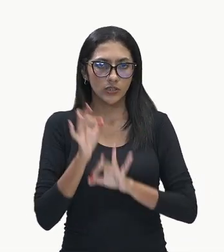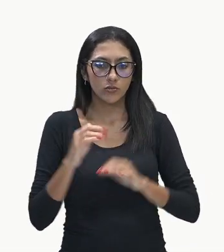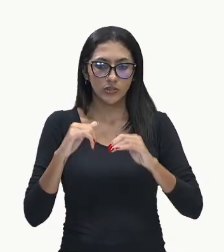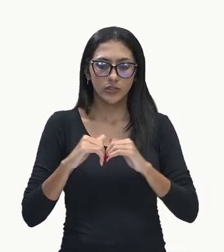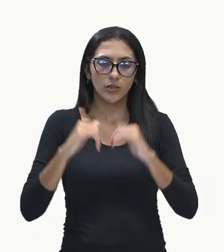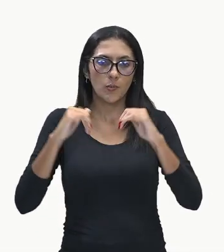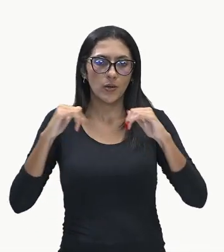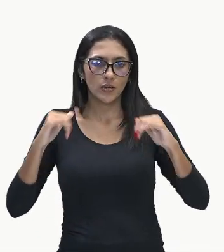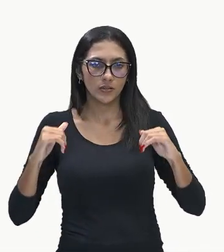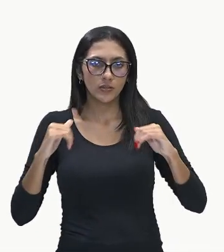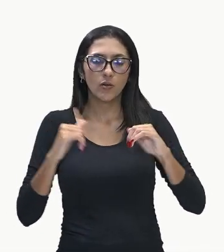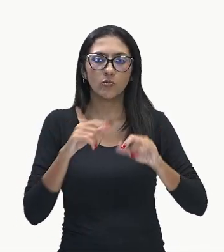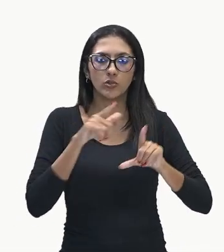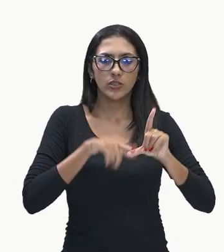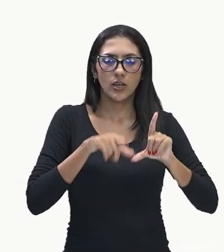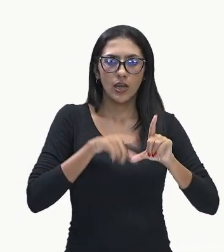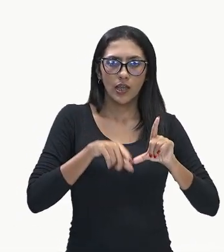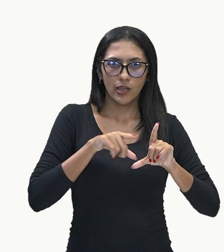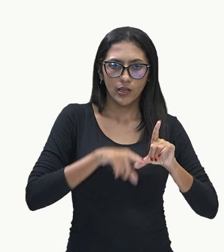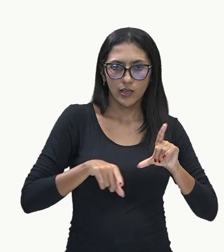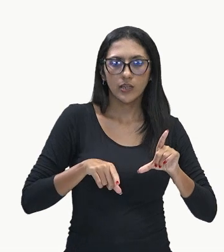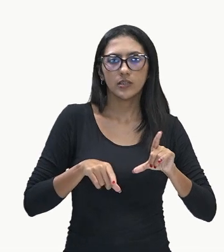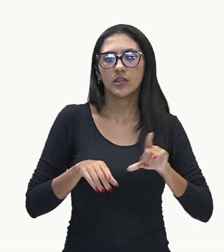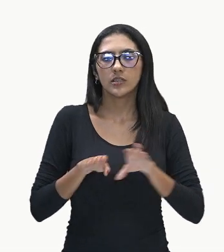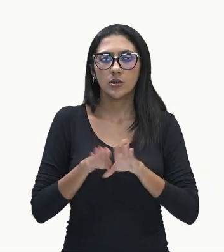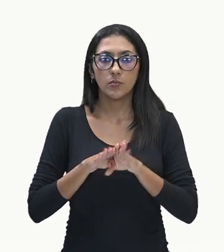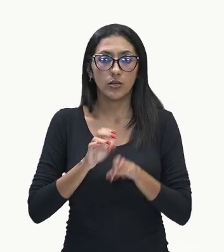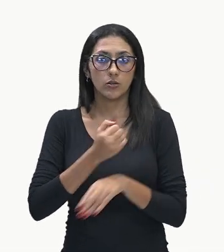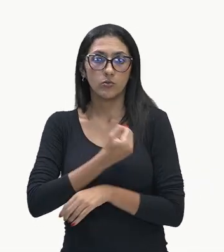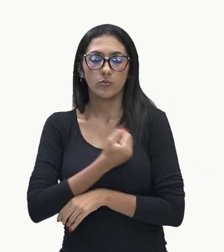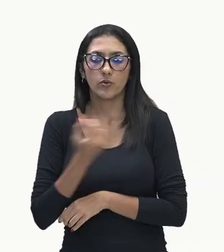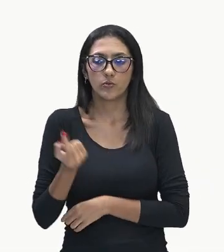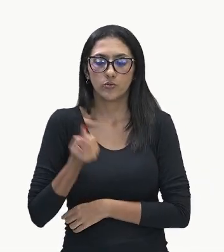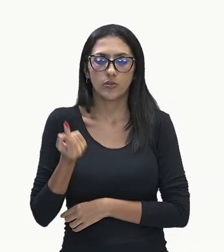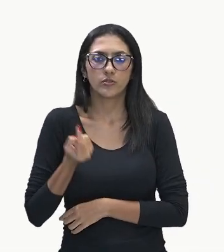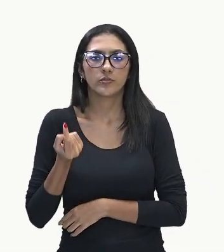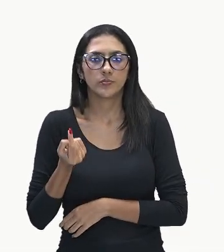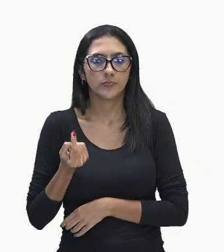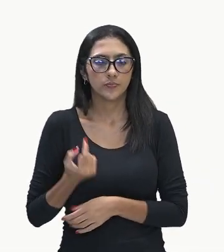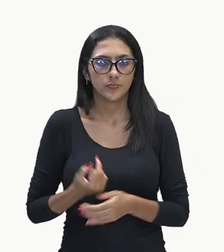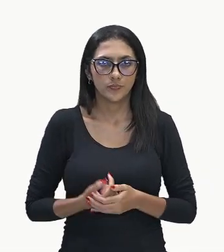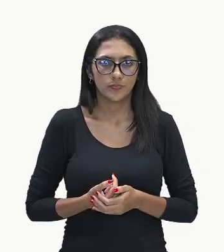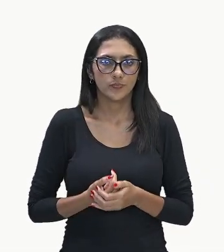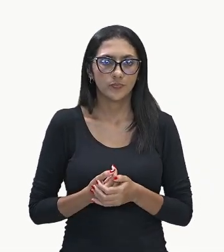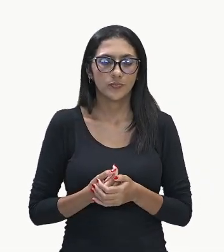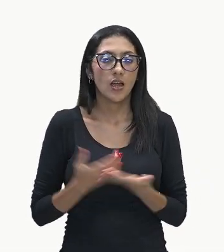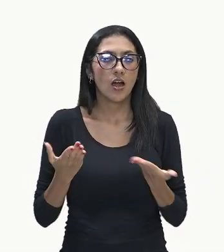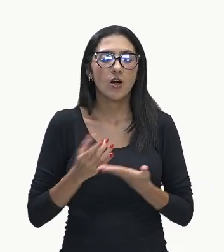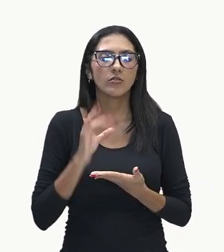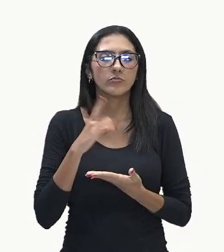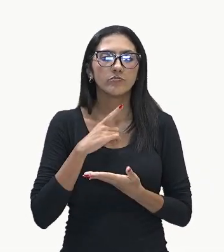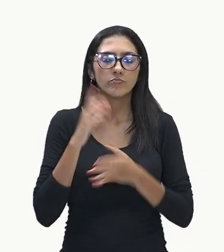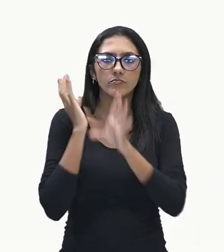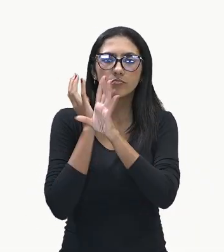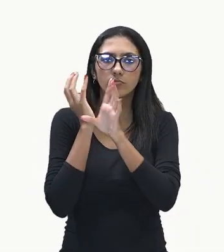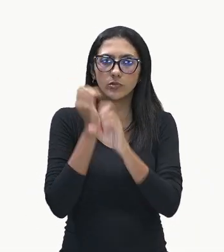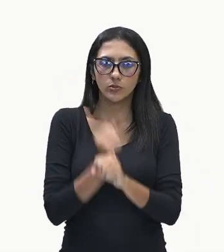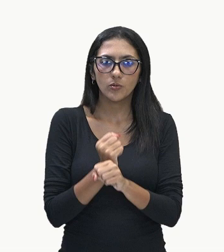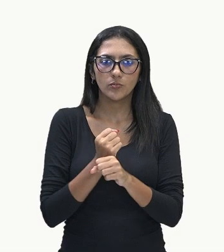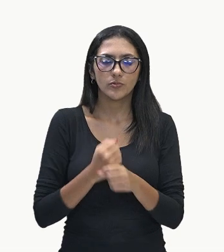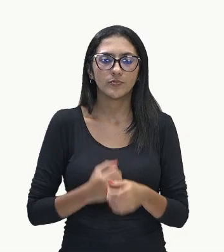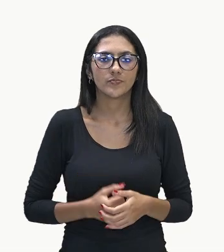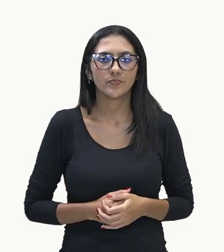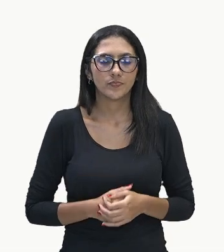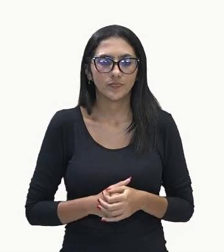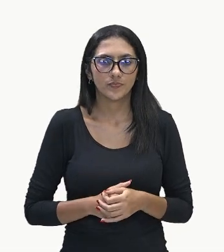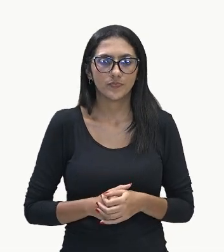tem incógnita com quem não tem incógnita. Agora eu vou ali resolver as operações que surgiram. Não